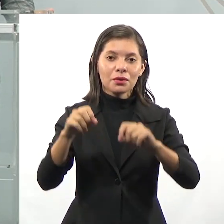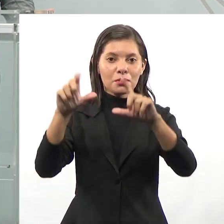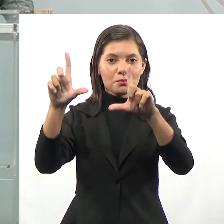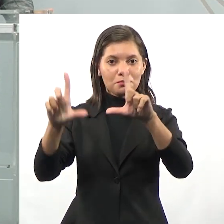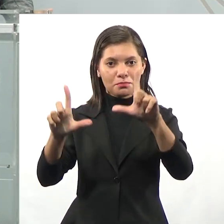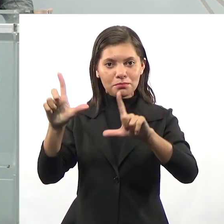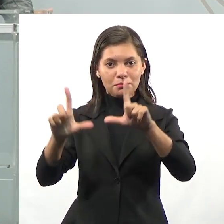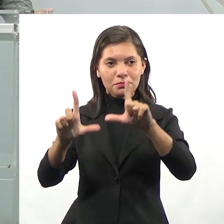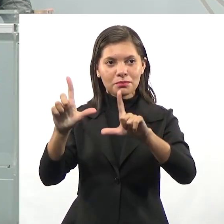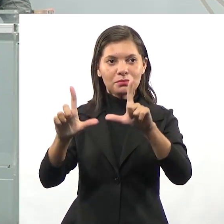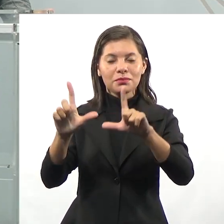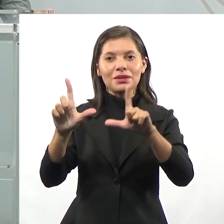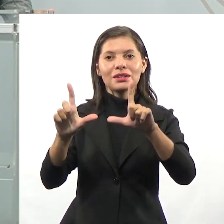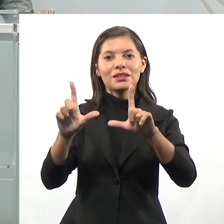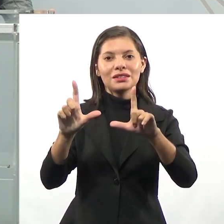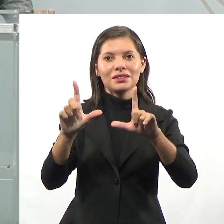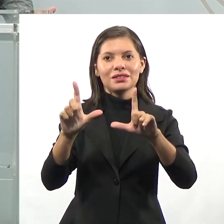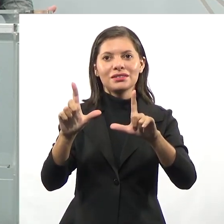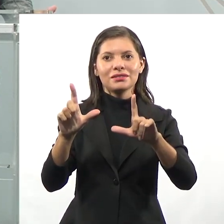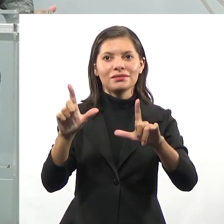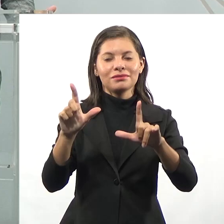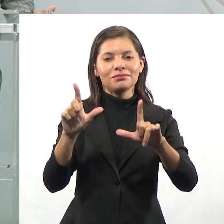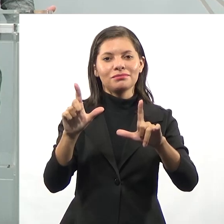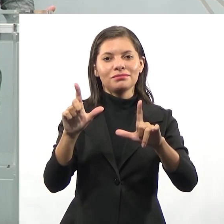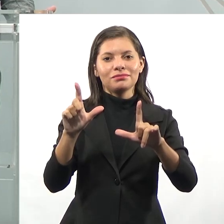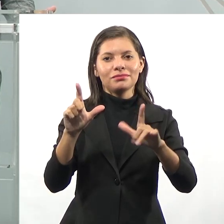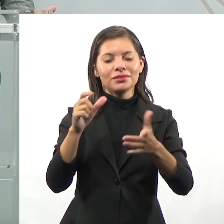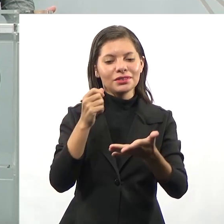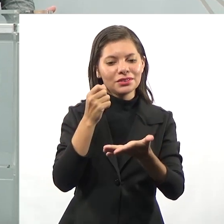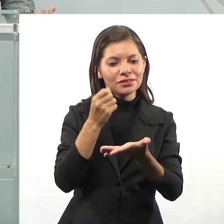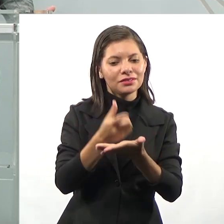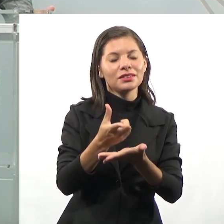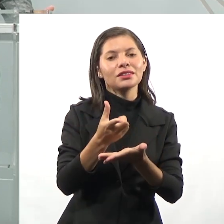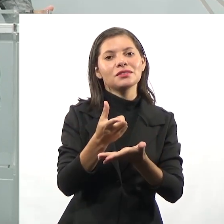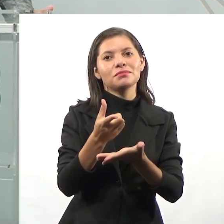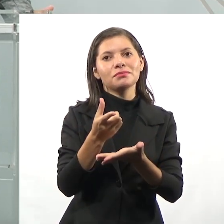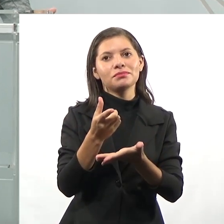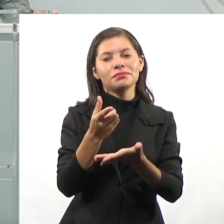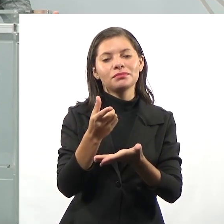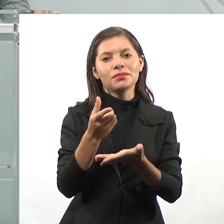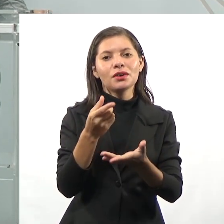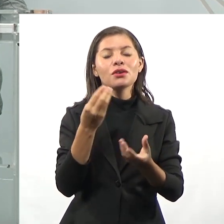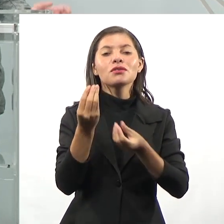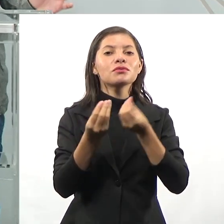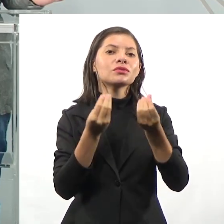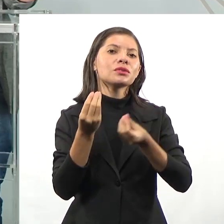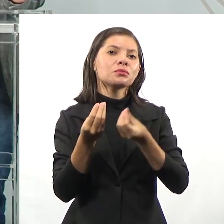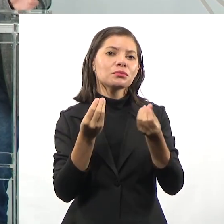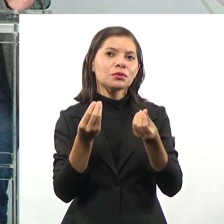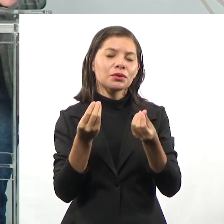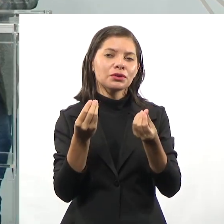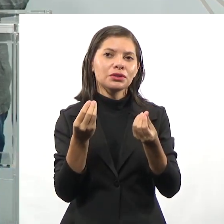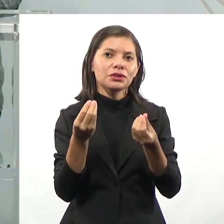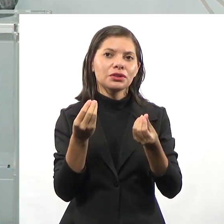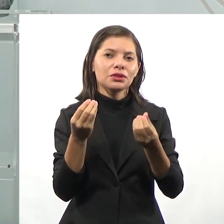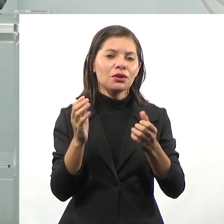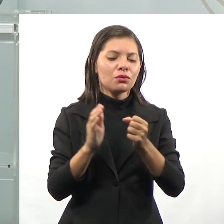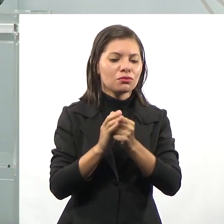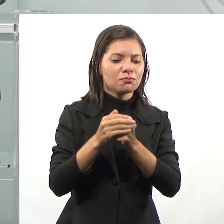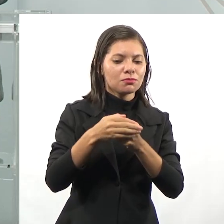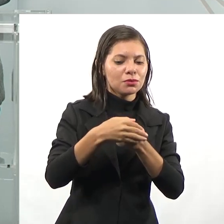Provavelmente é uma propaganda de computador, querendo te vender algo, querendo te vender um computador. Então o que você pode? Você